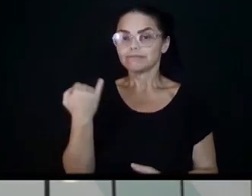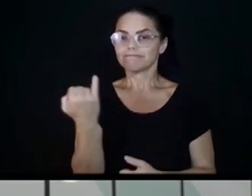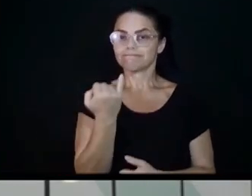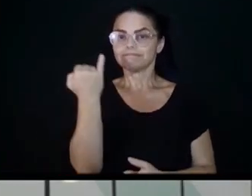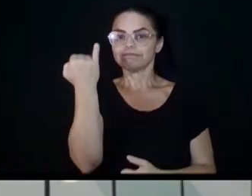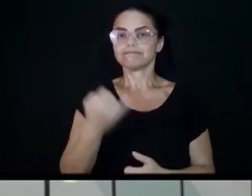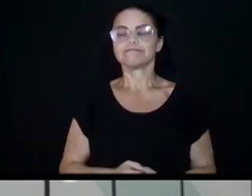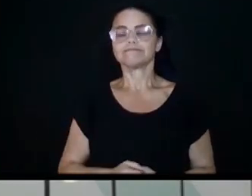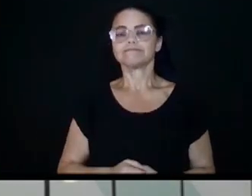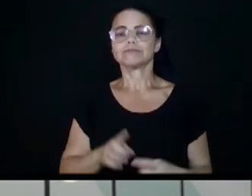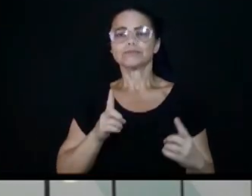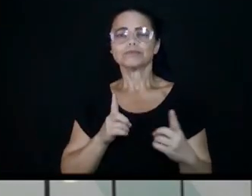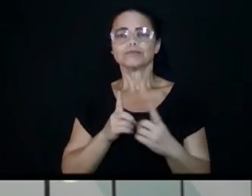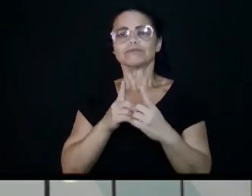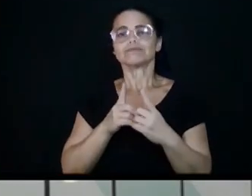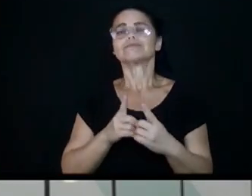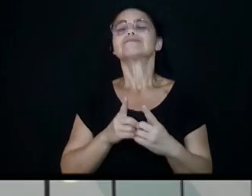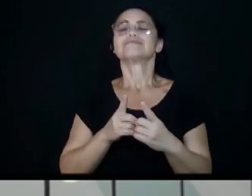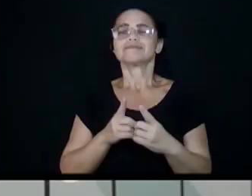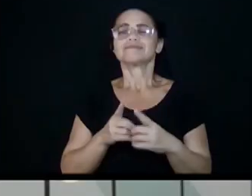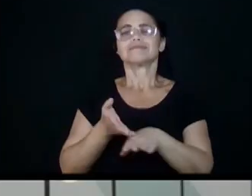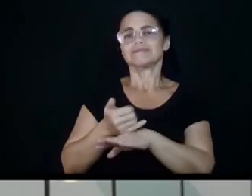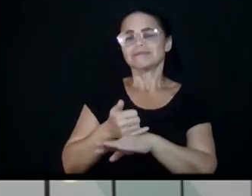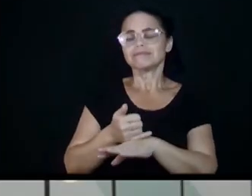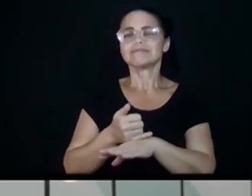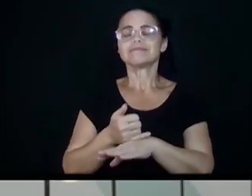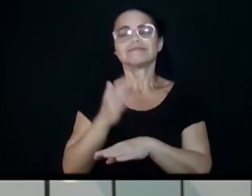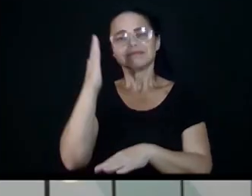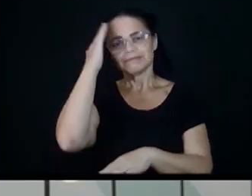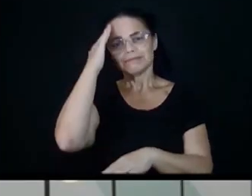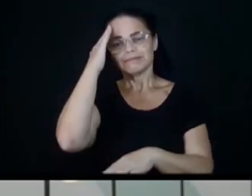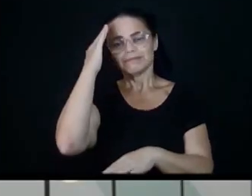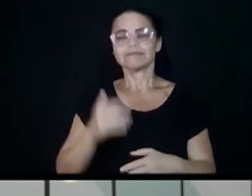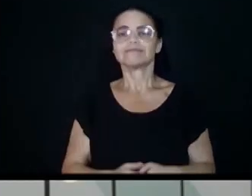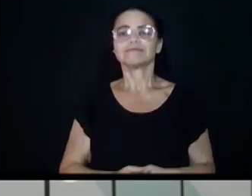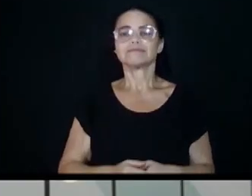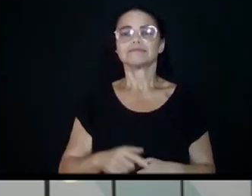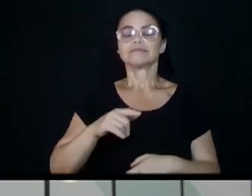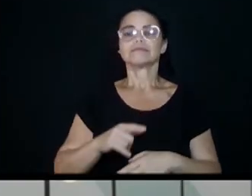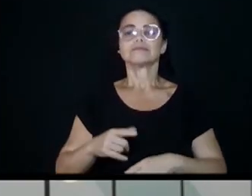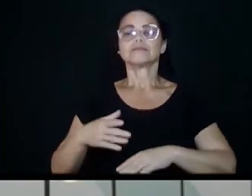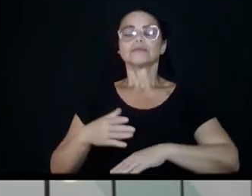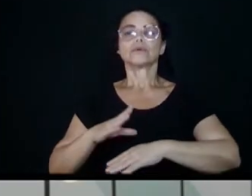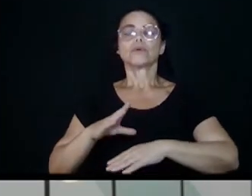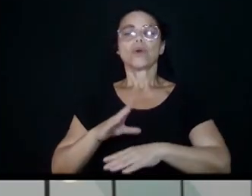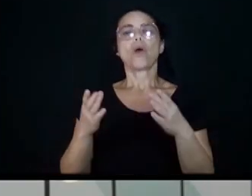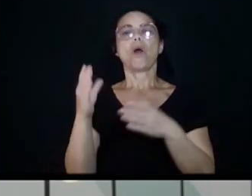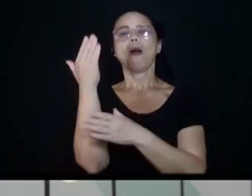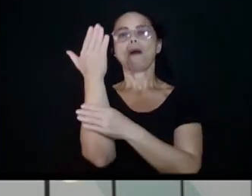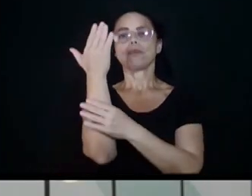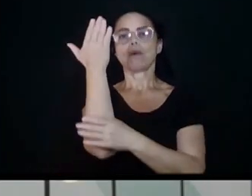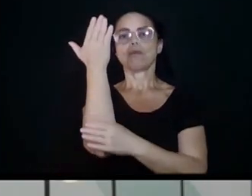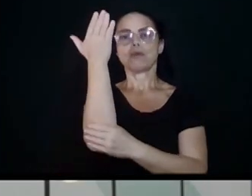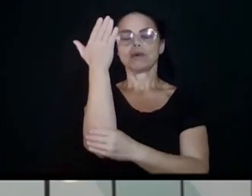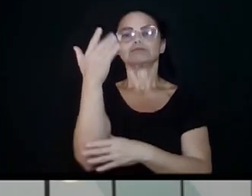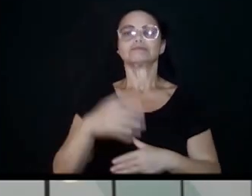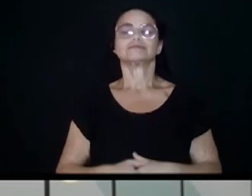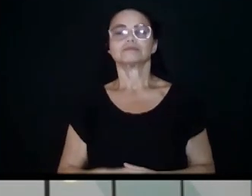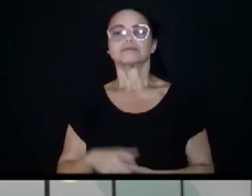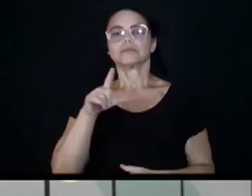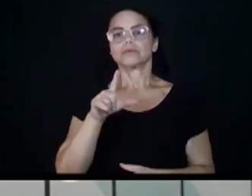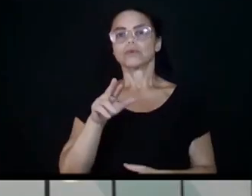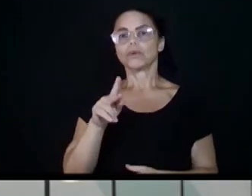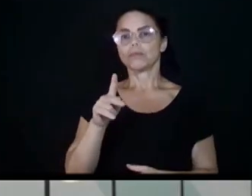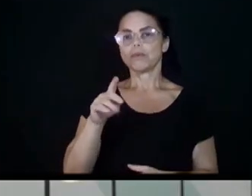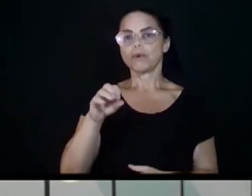diagnóstico precoce. Vamos entender sobre lúpus e fibromialgia, que são doenças reumáticas. E isso a